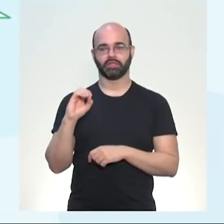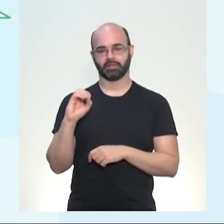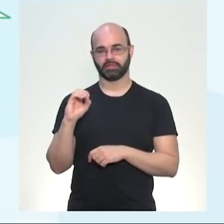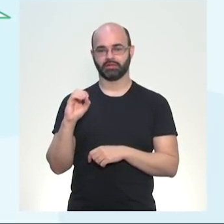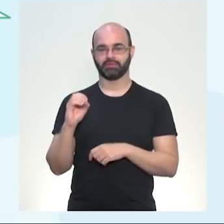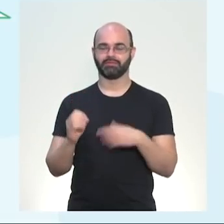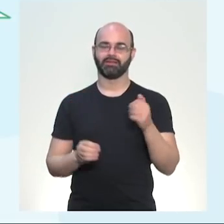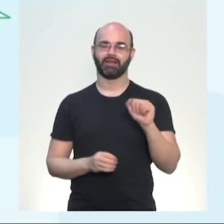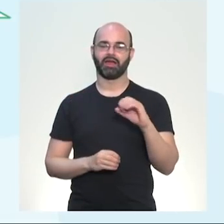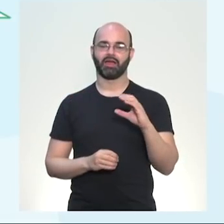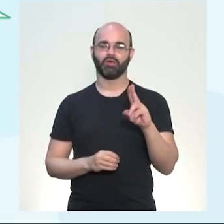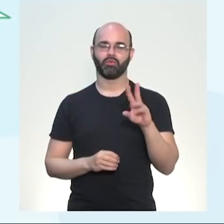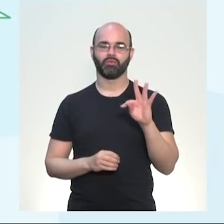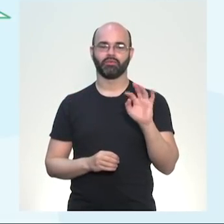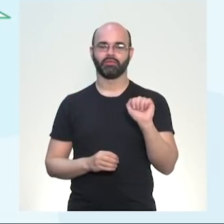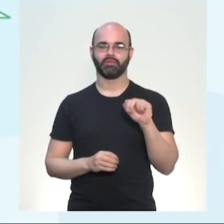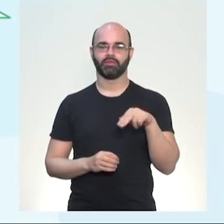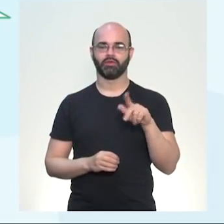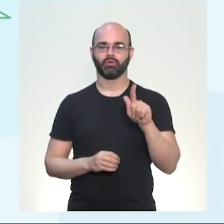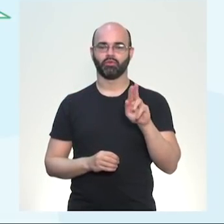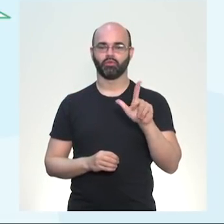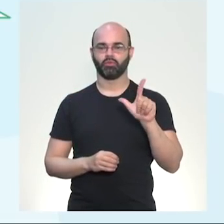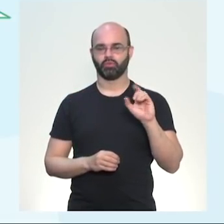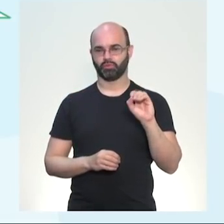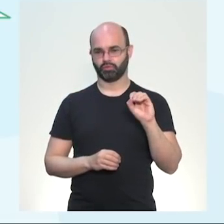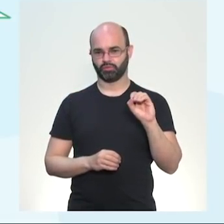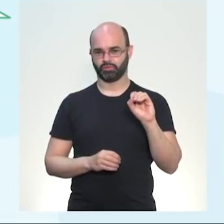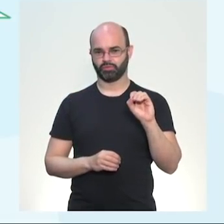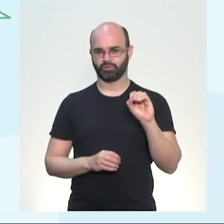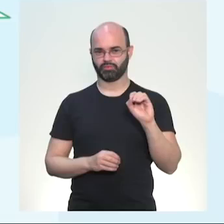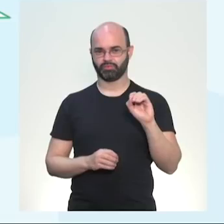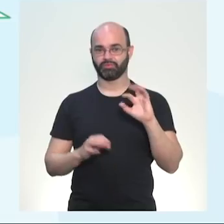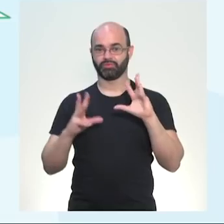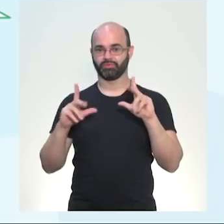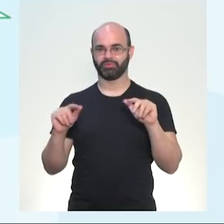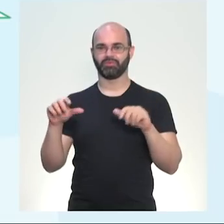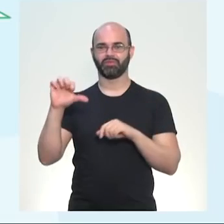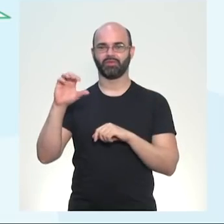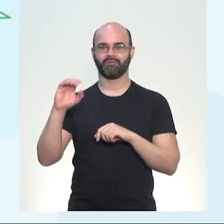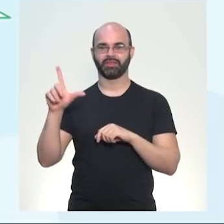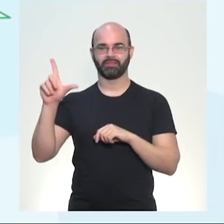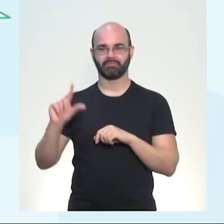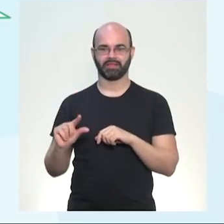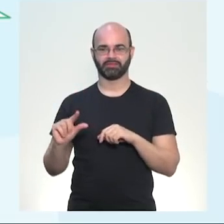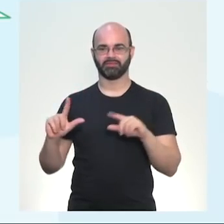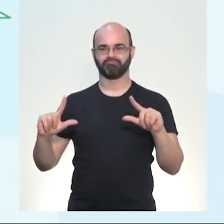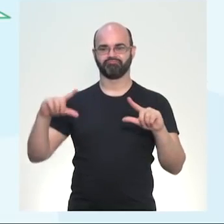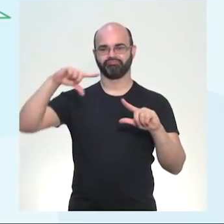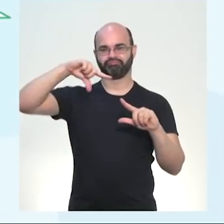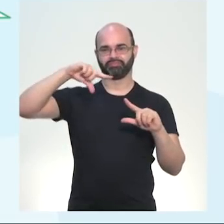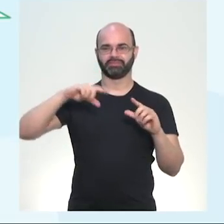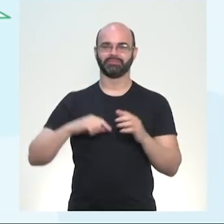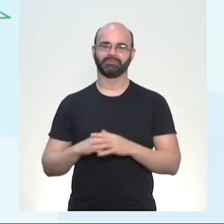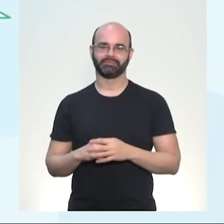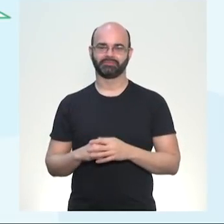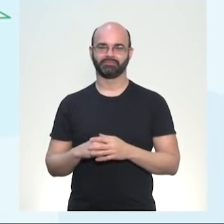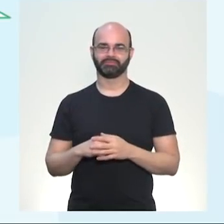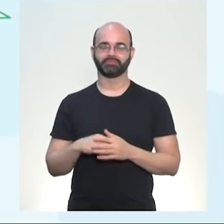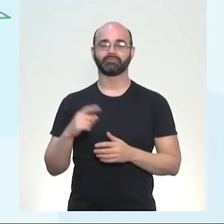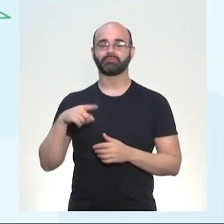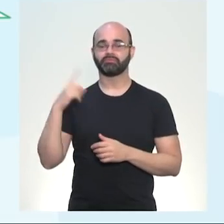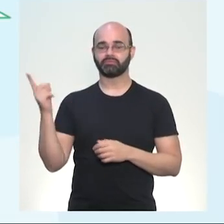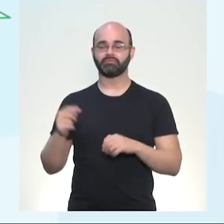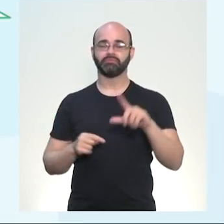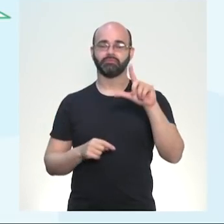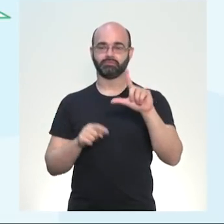um acutângulo. Show. Beleza? Então, todos menores que 90. E por último aqui, ó, de novo, né? Eu